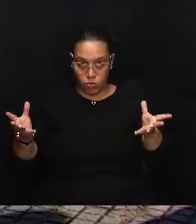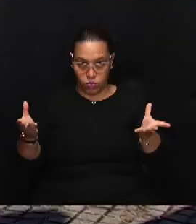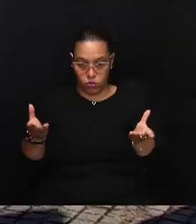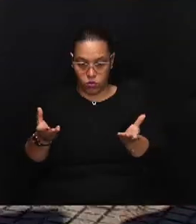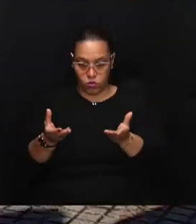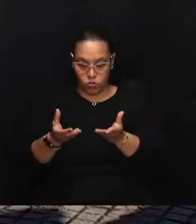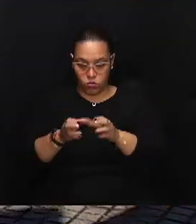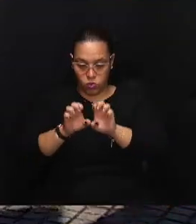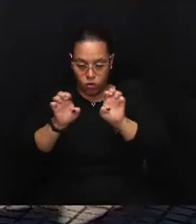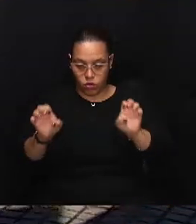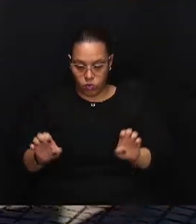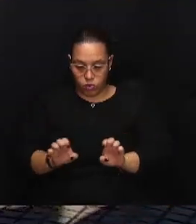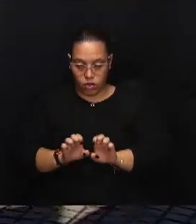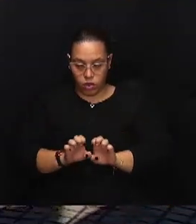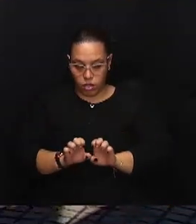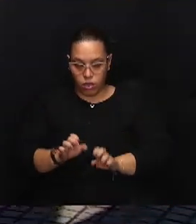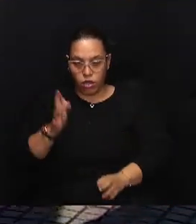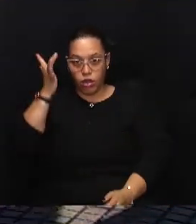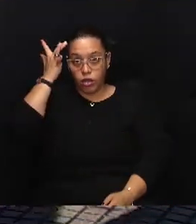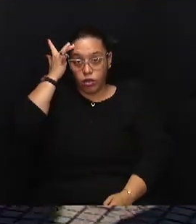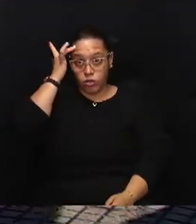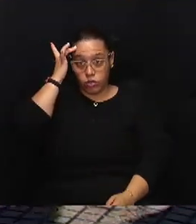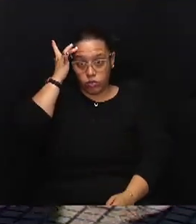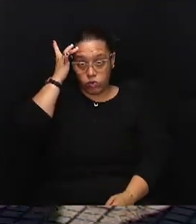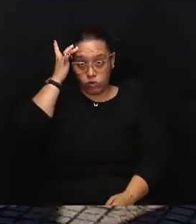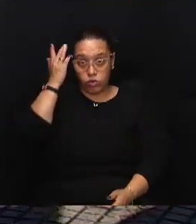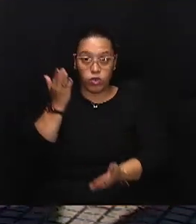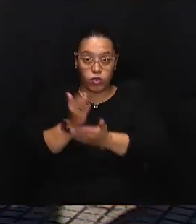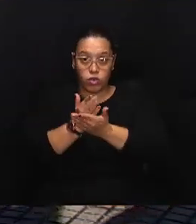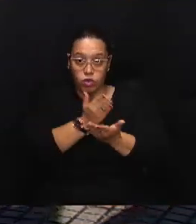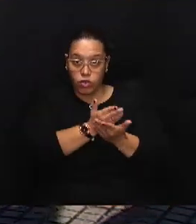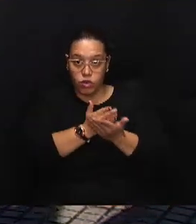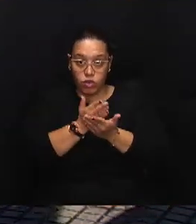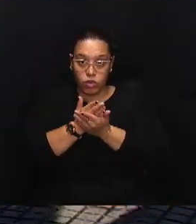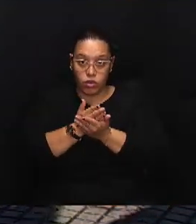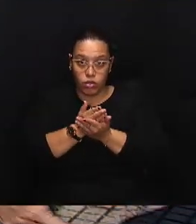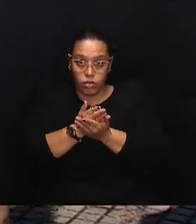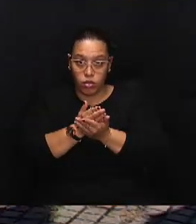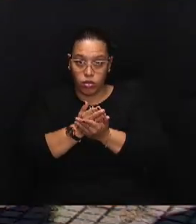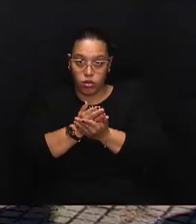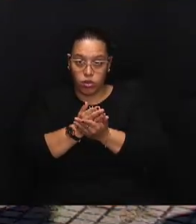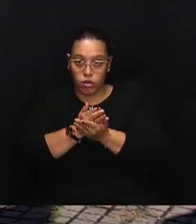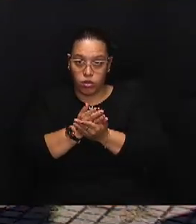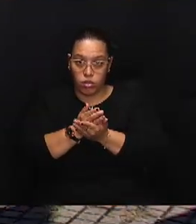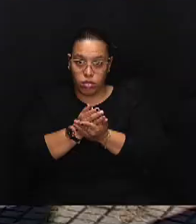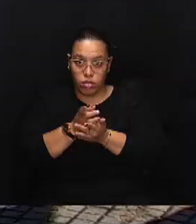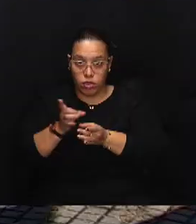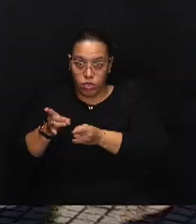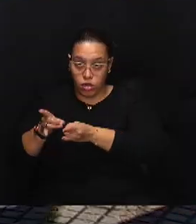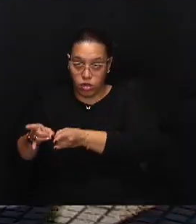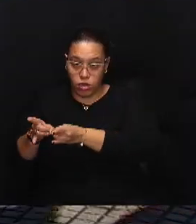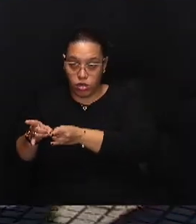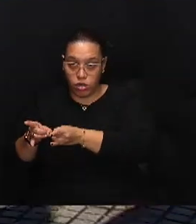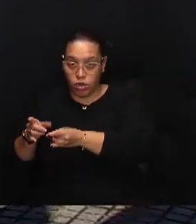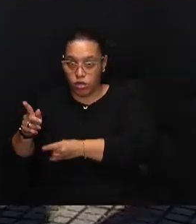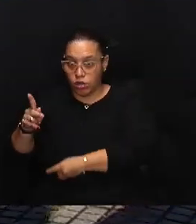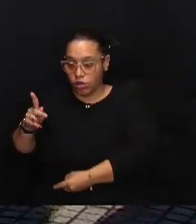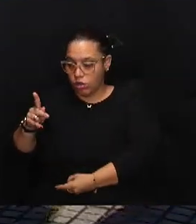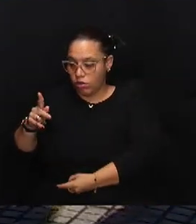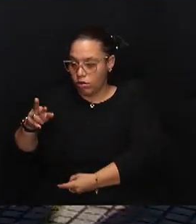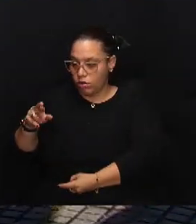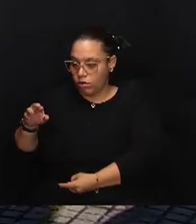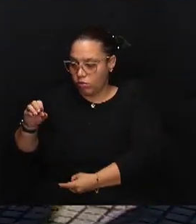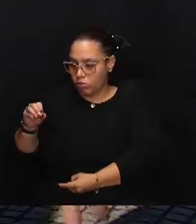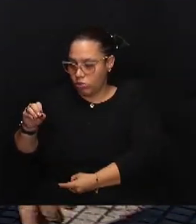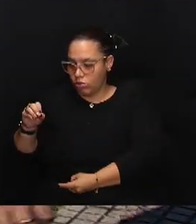composta a estrutura do cemitério. Eu ainda acho, preciso estudar um pouco mais, mas ainda acho que tem um braço de um cemitério protestante aqui, porque